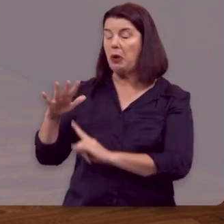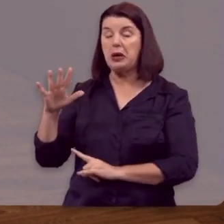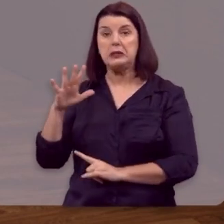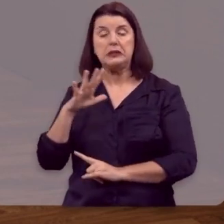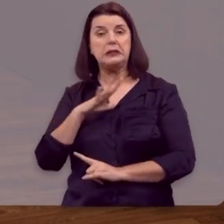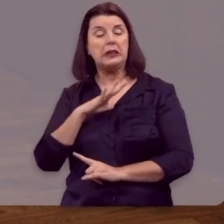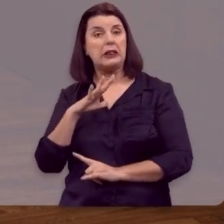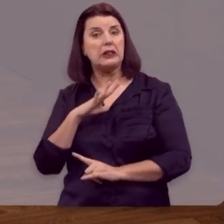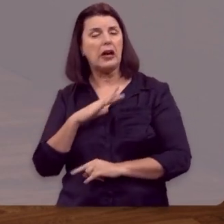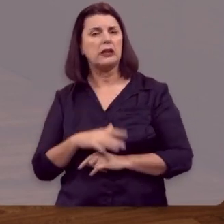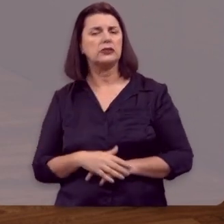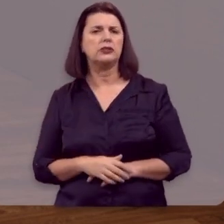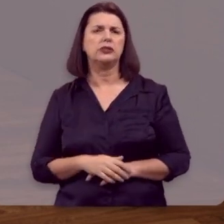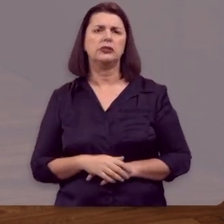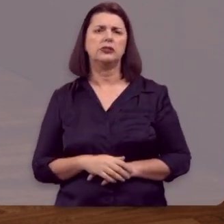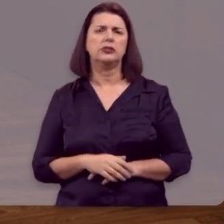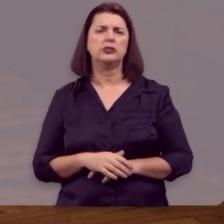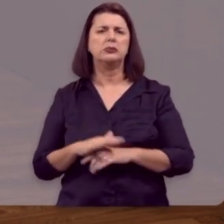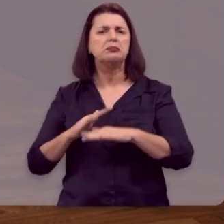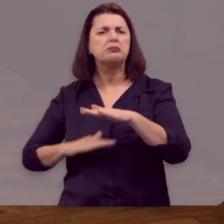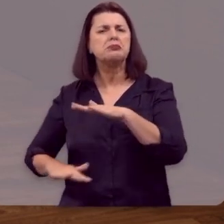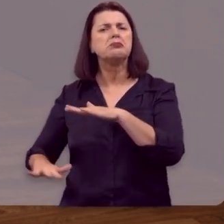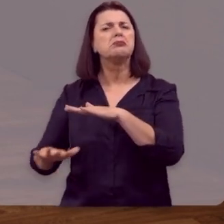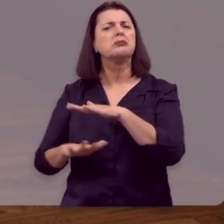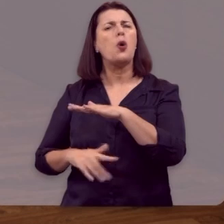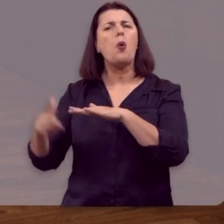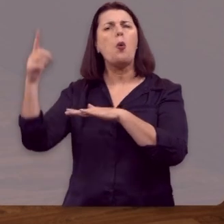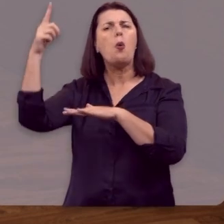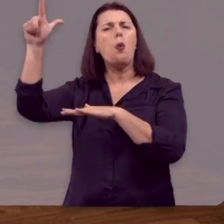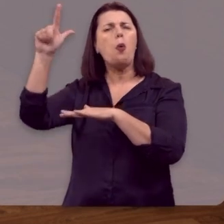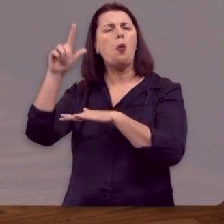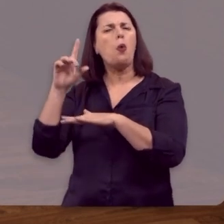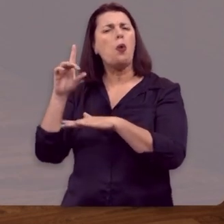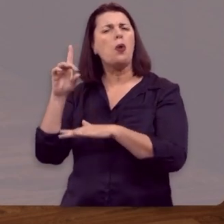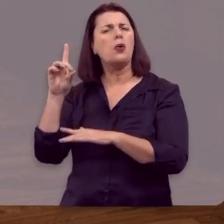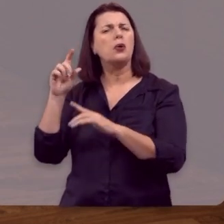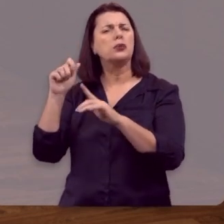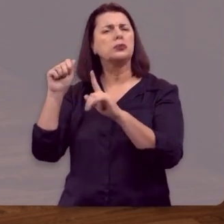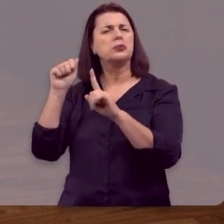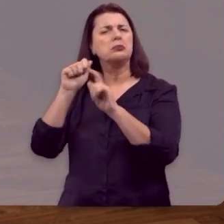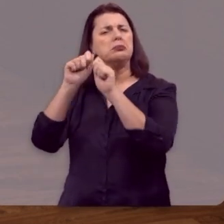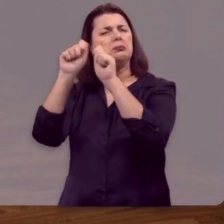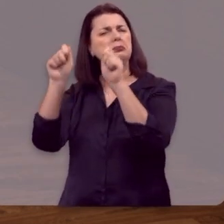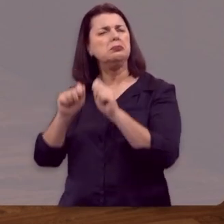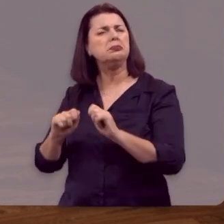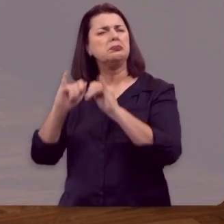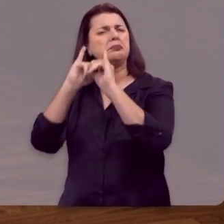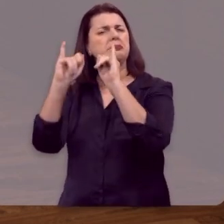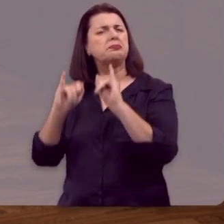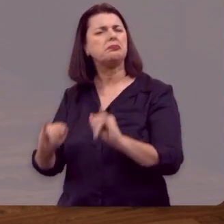cidade debaixo da ditadura dos deuses, dos ídolos.